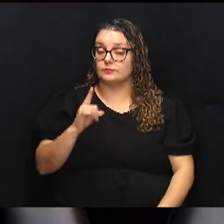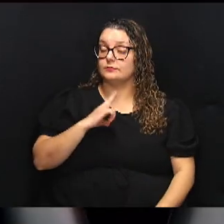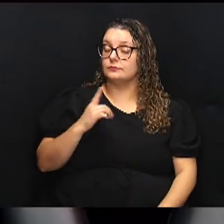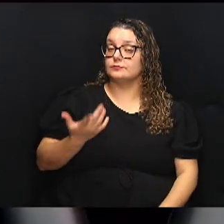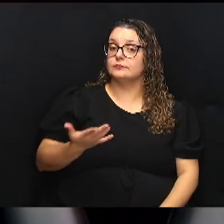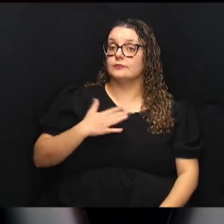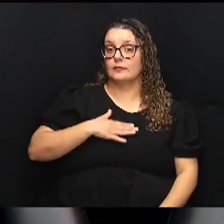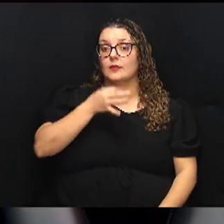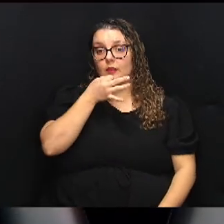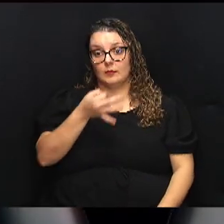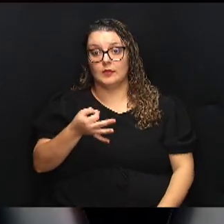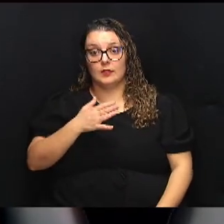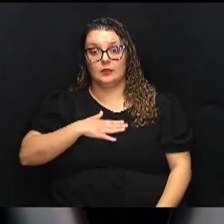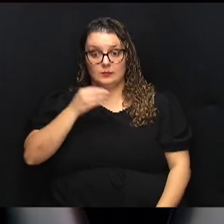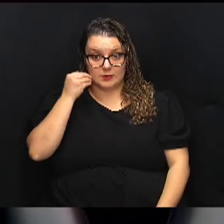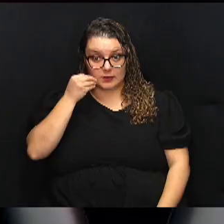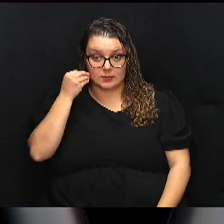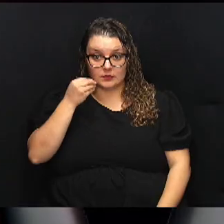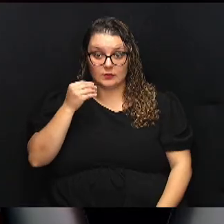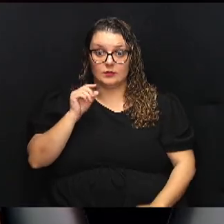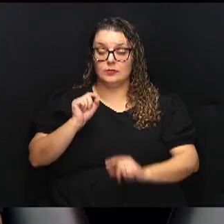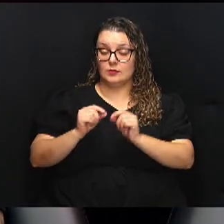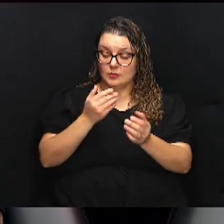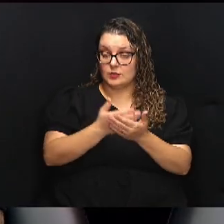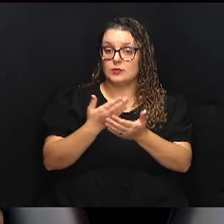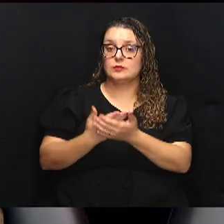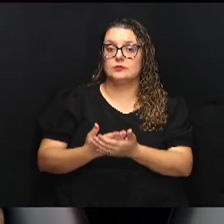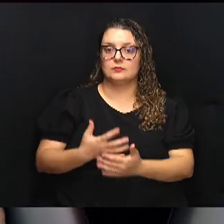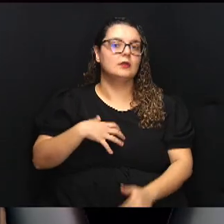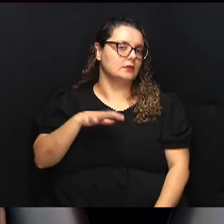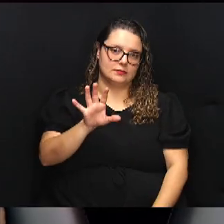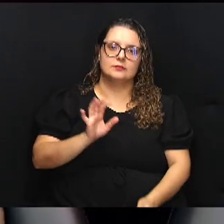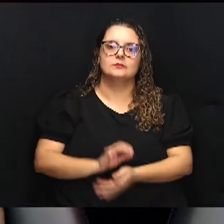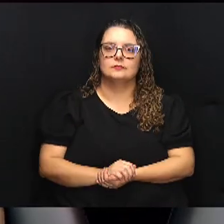minha opinião, minha experiência e o que eu estudei, foi isso.